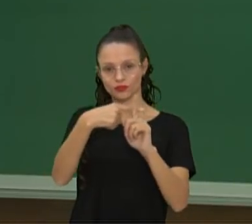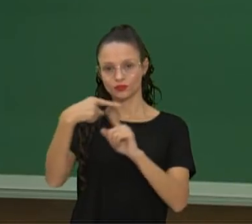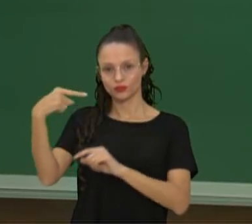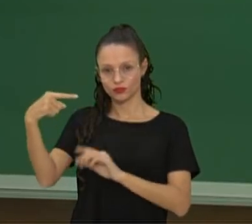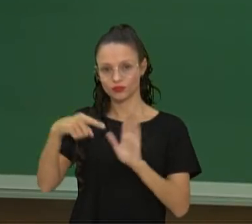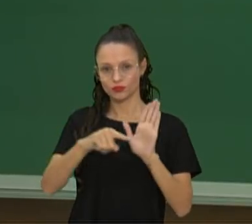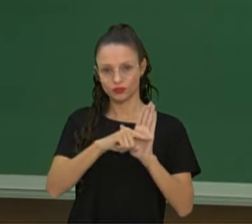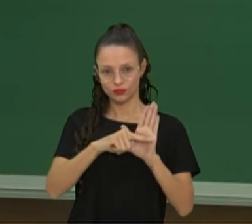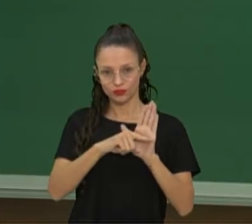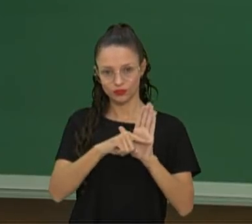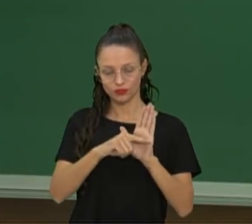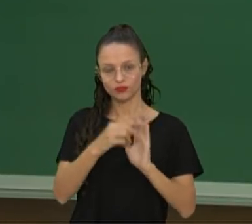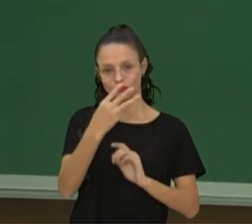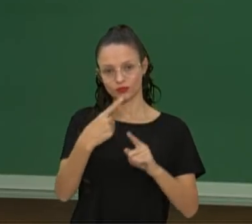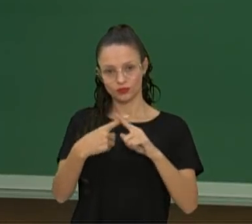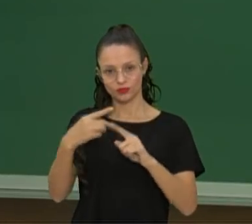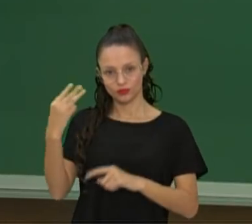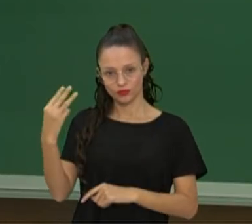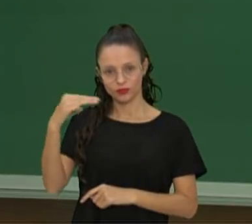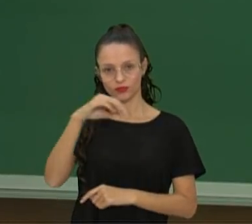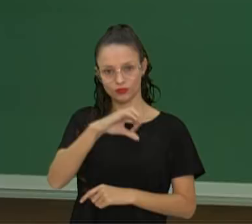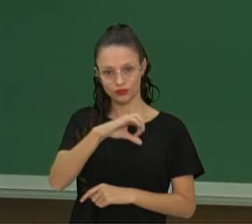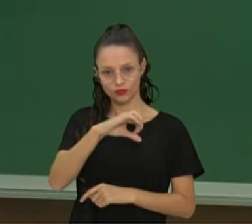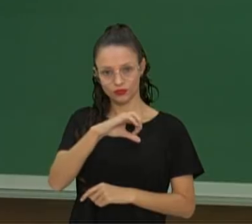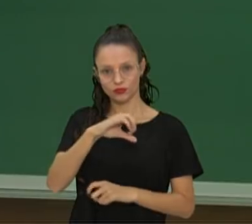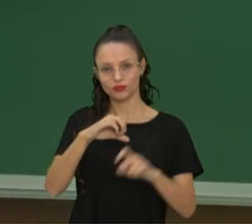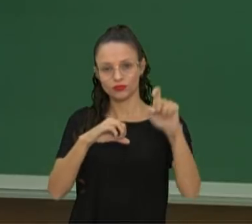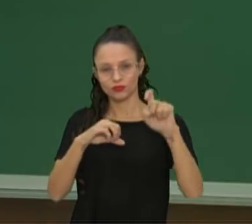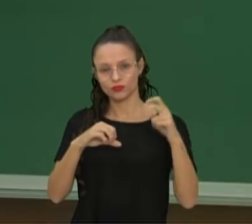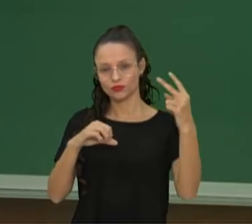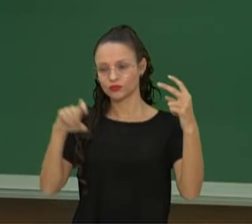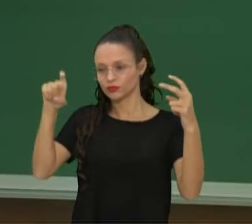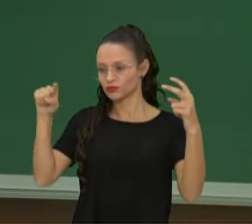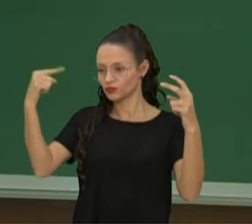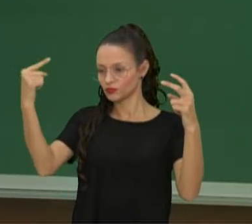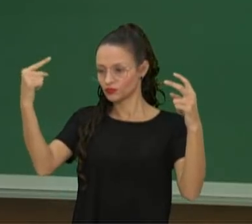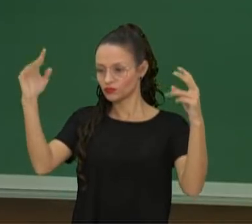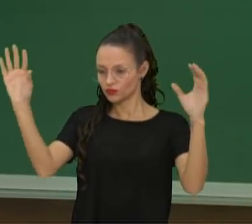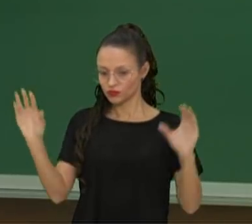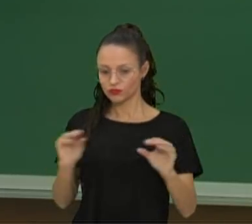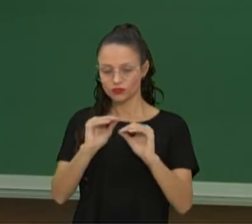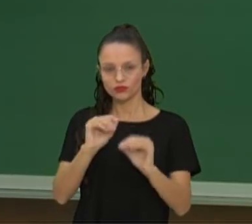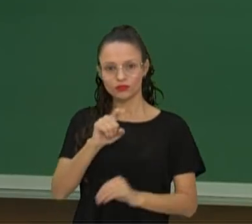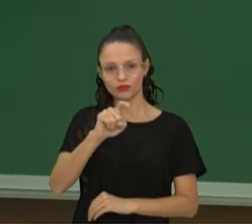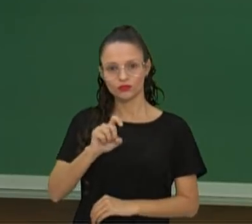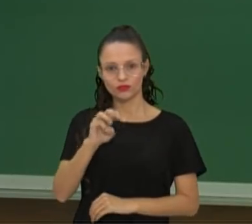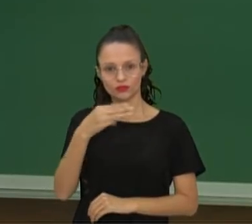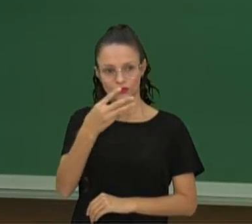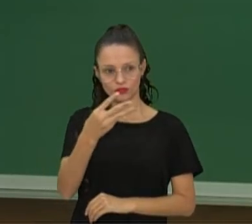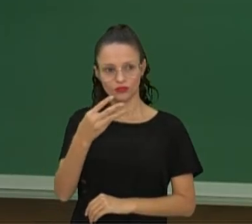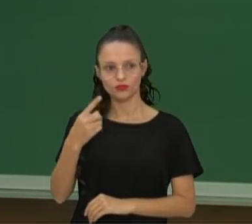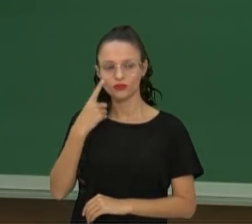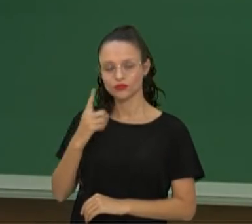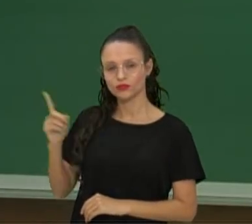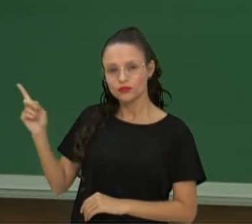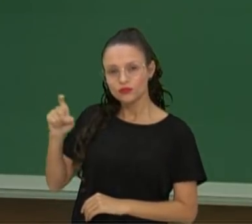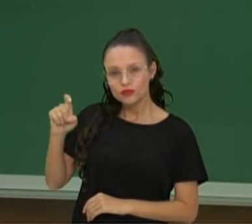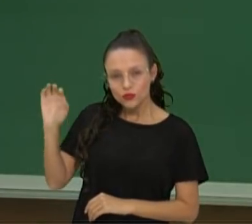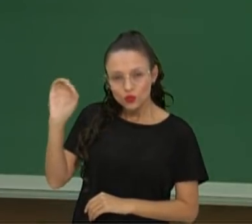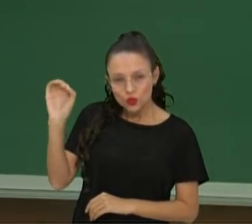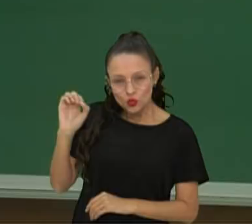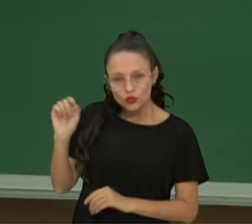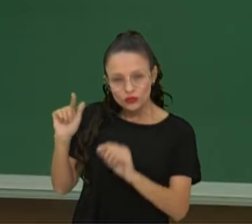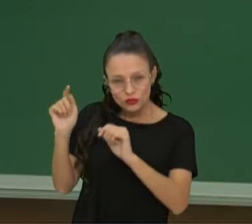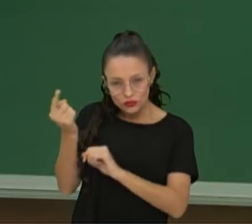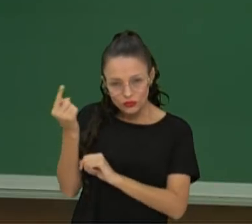menos, 3 vezes 3, 9. x2 com x1, x3. Da onde esse x1, professor? Esse x que está sem expoente. É 1, tá